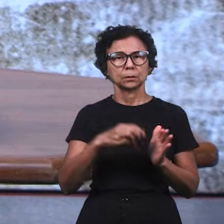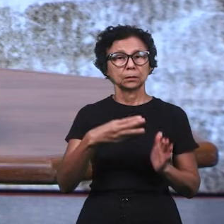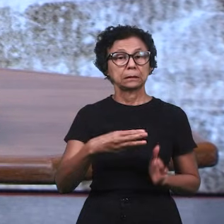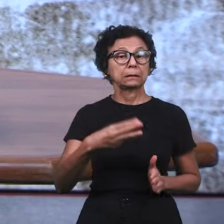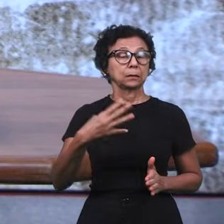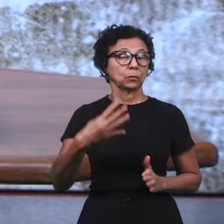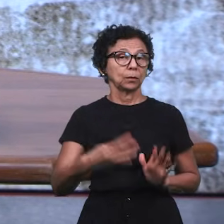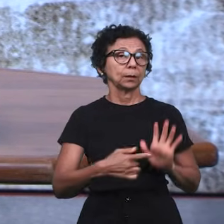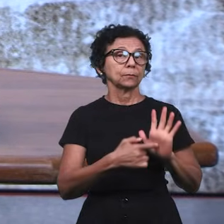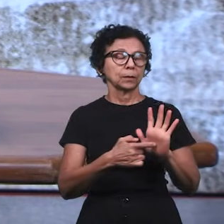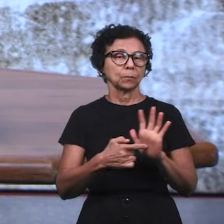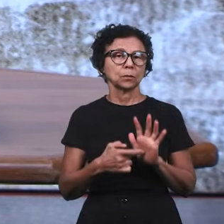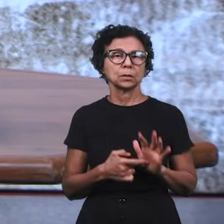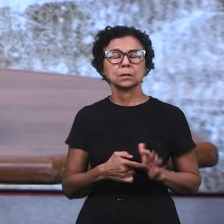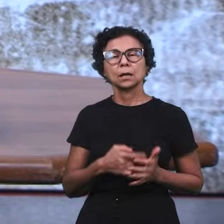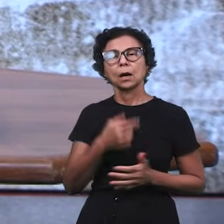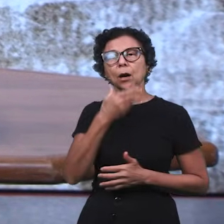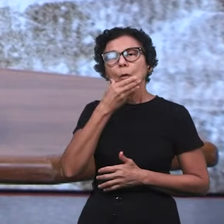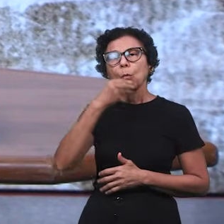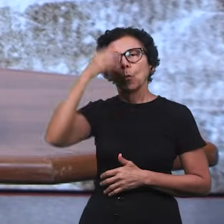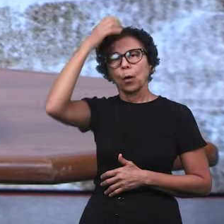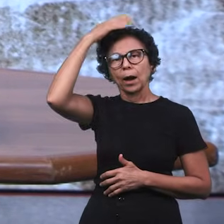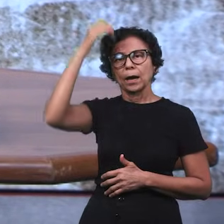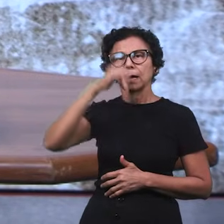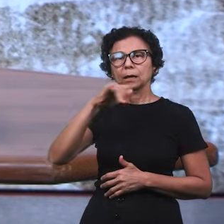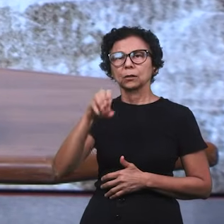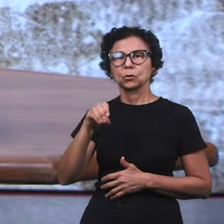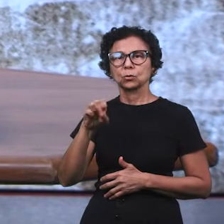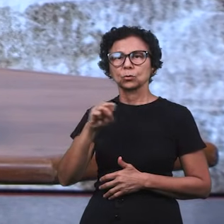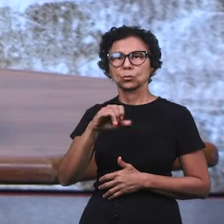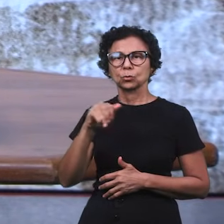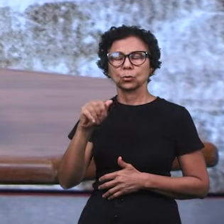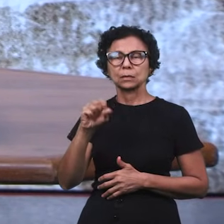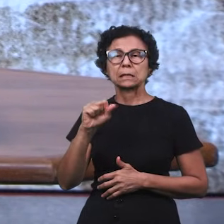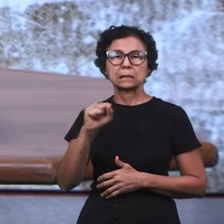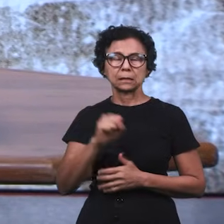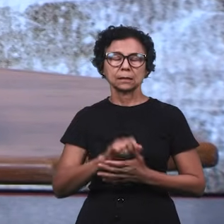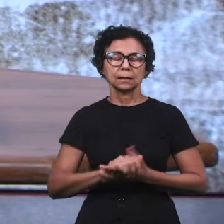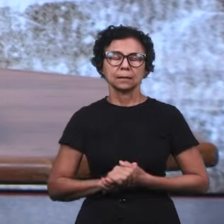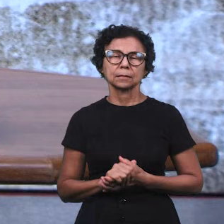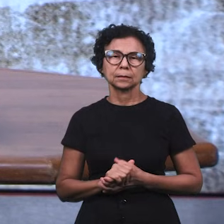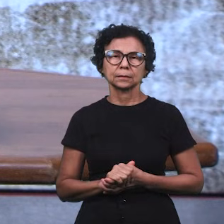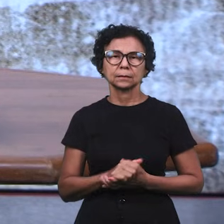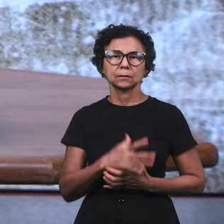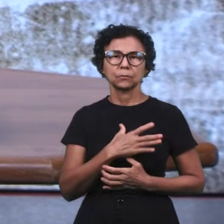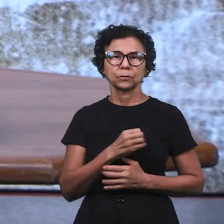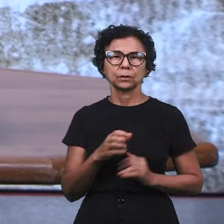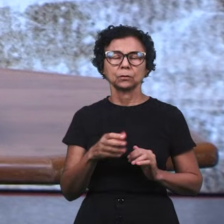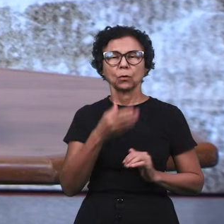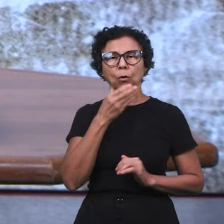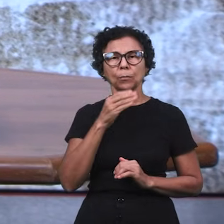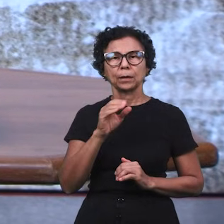aqui o reinado de Josias, filho de Amon. Então vamos ler todos juntos.